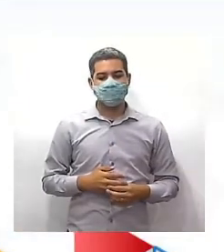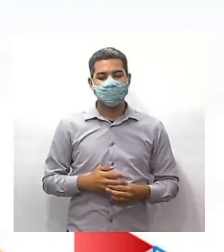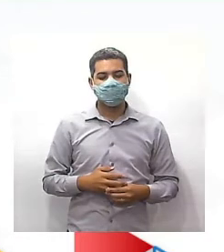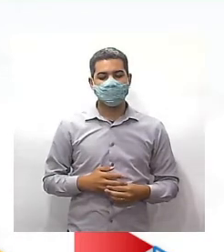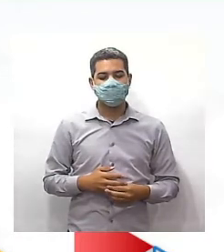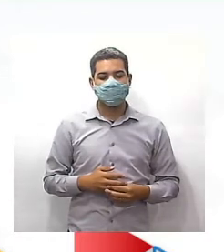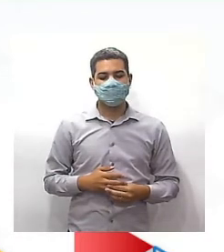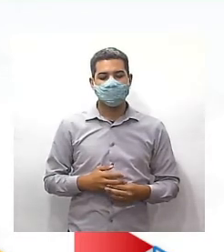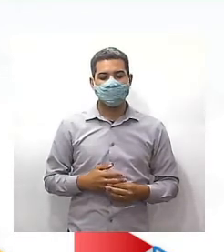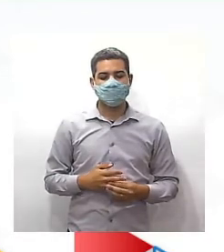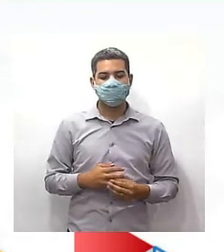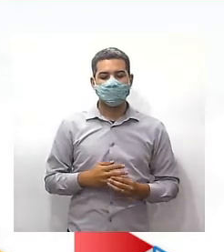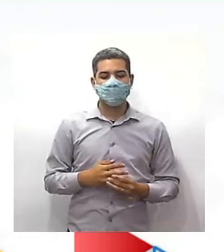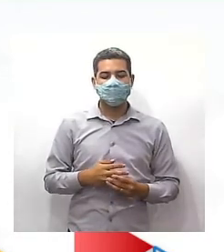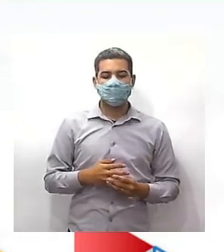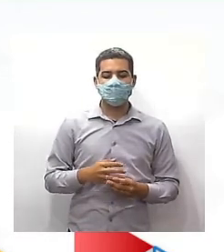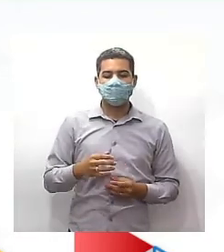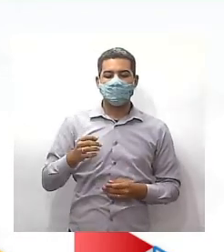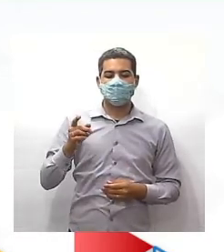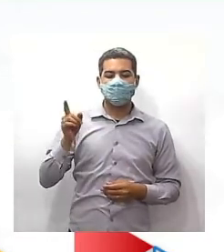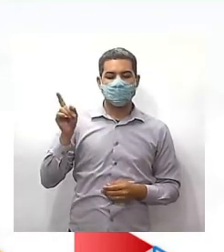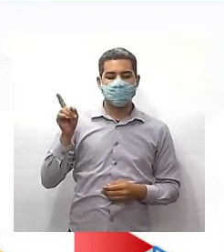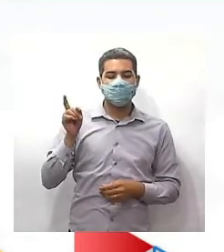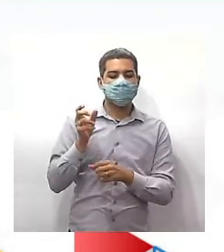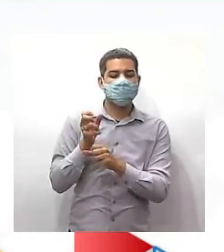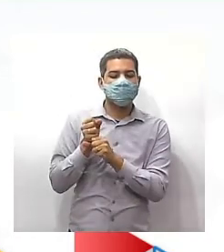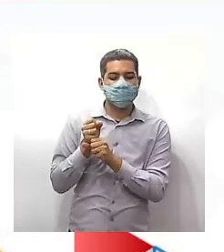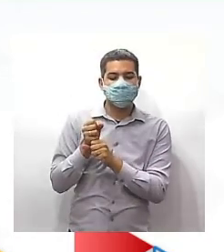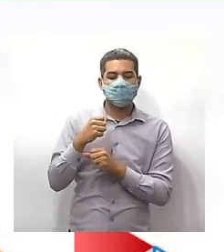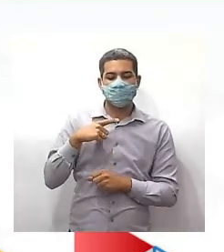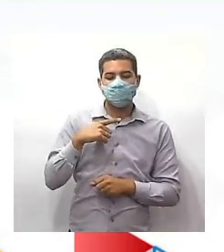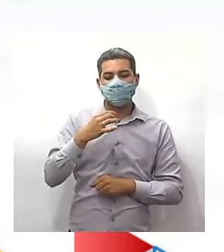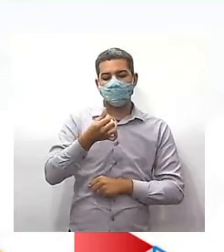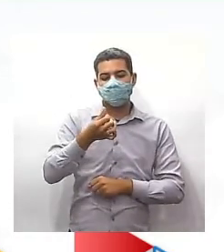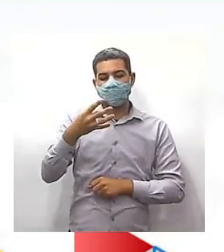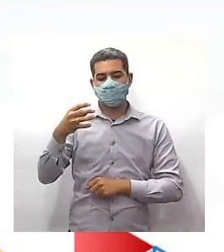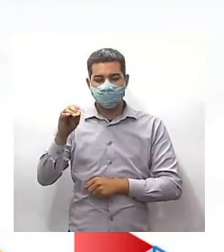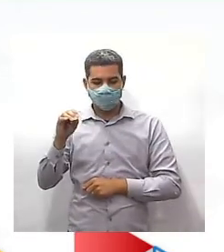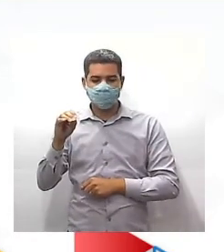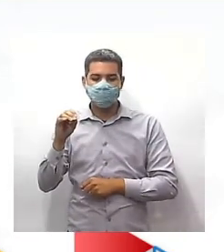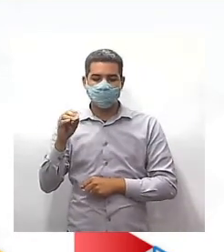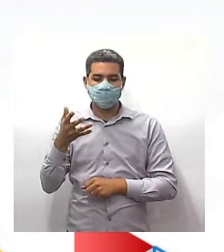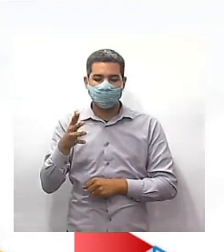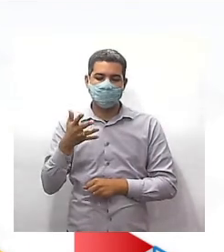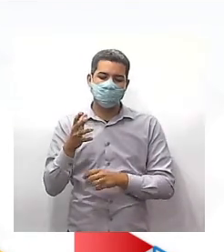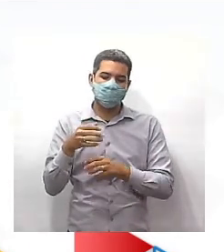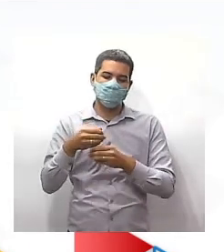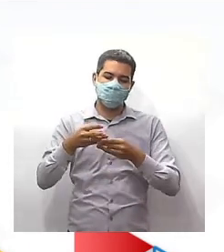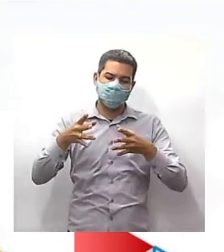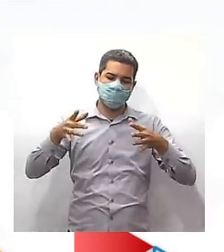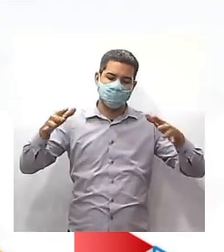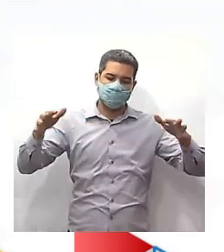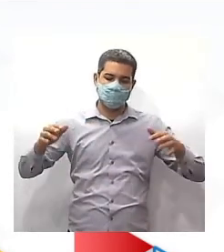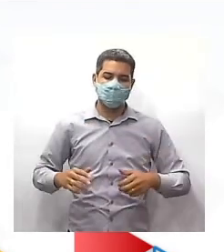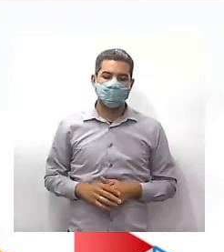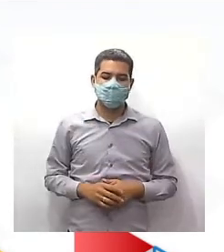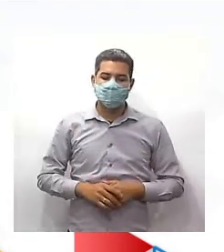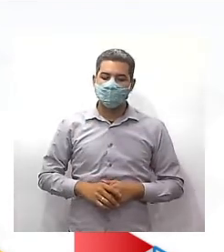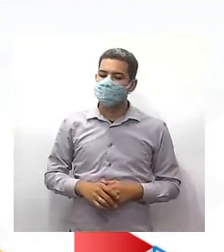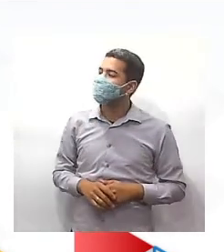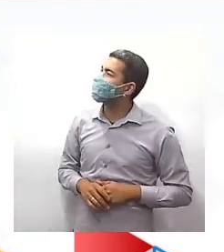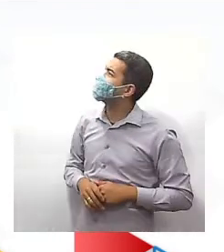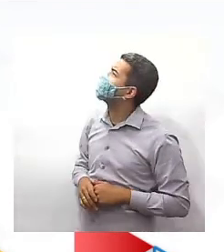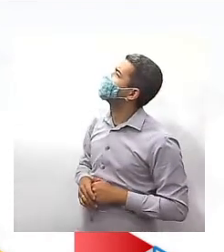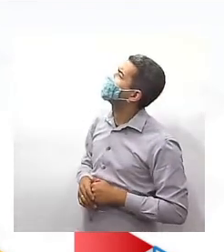Então já sei que tem 640 aí pontos voando, tá? Média 9,3. Então vamos lá, 64 pessoas deram nota